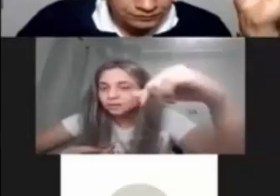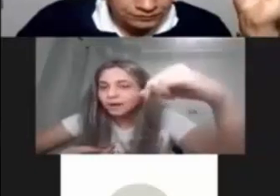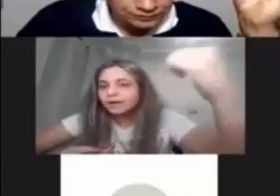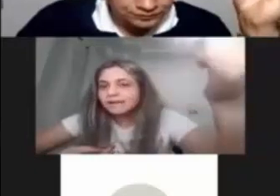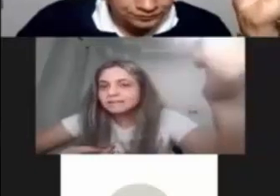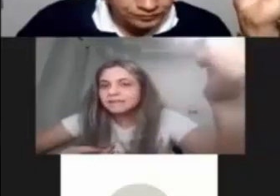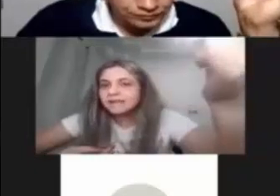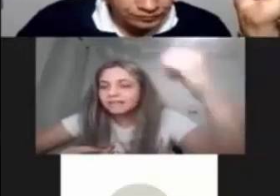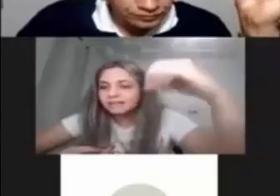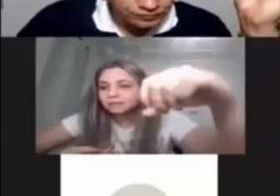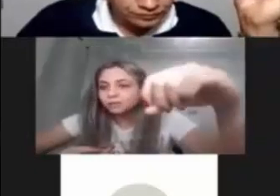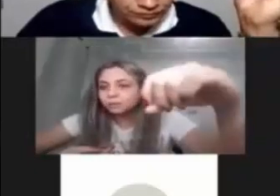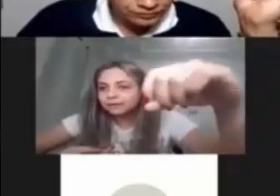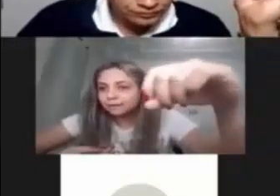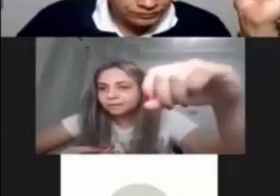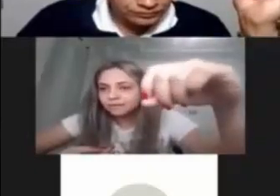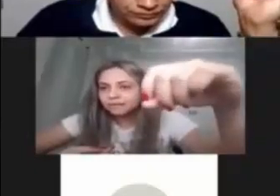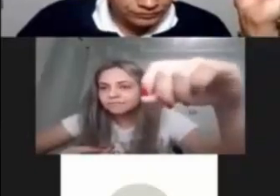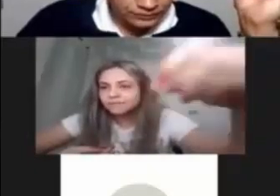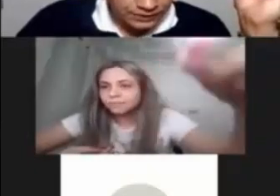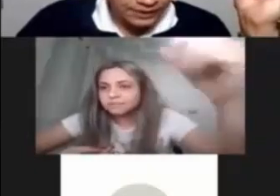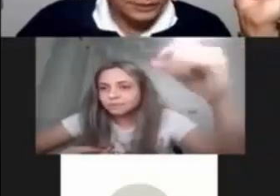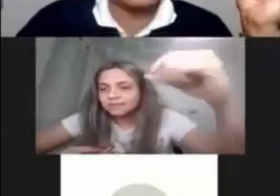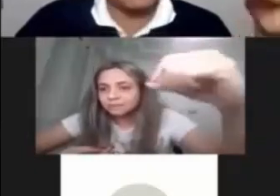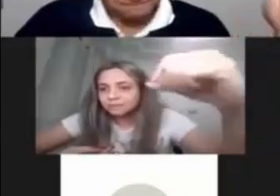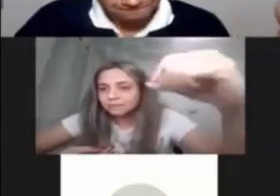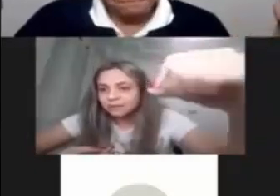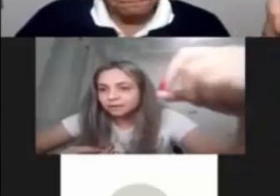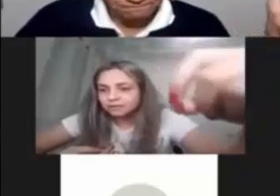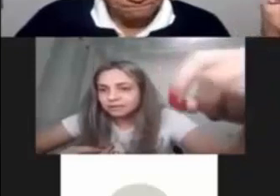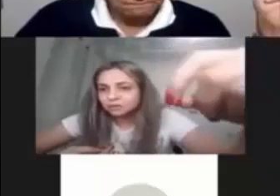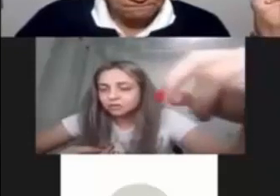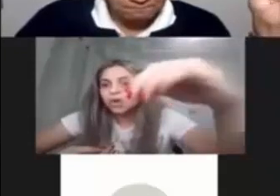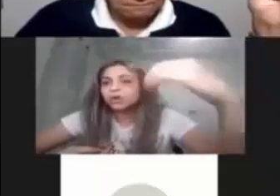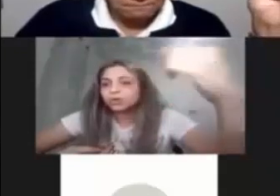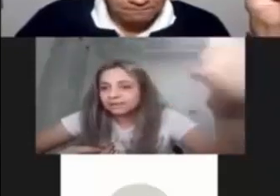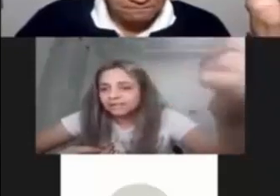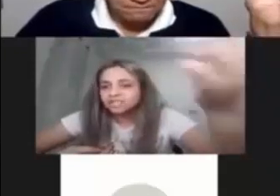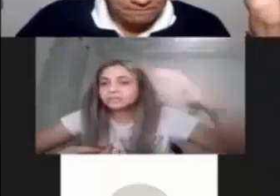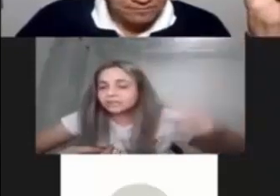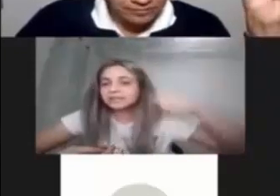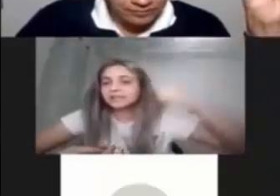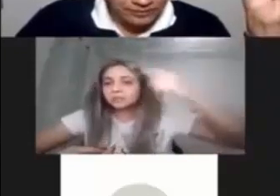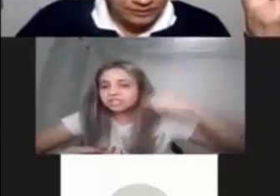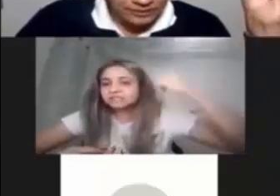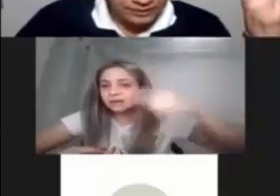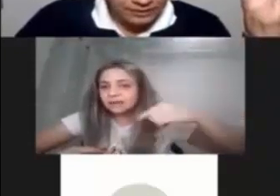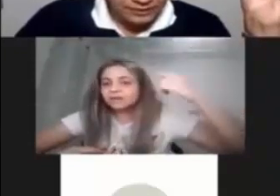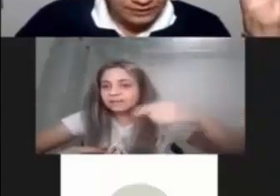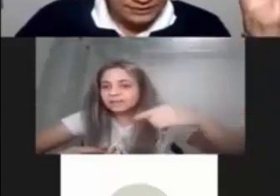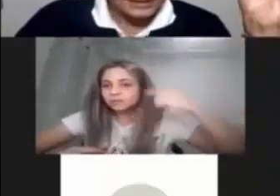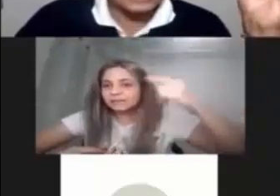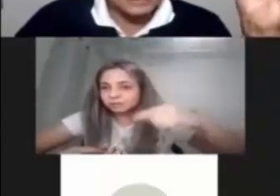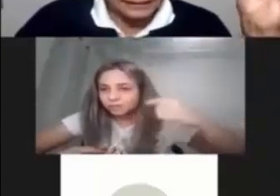tormento maior é esse, a falta do perdão. Quando você não recebe o perdão de Deus ou não entende isso, não fica o dia inteiro